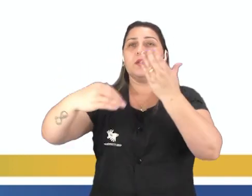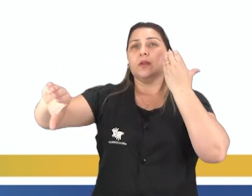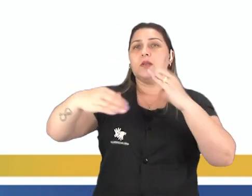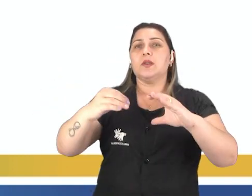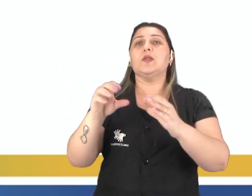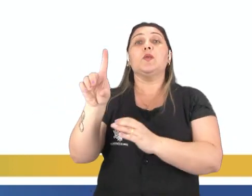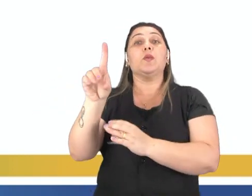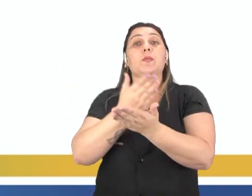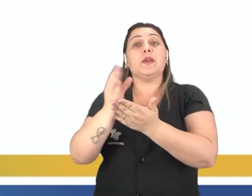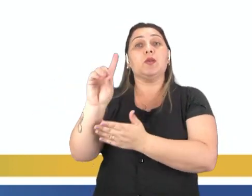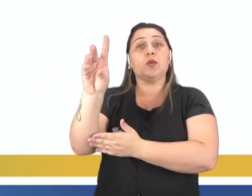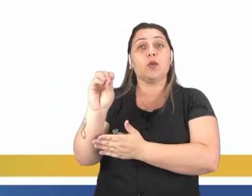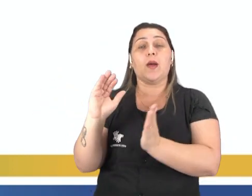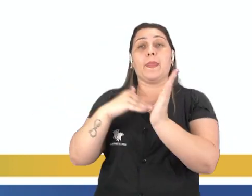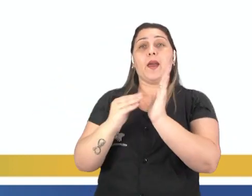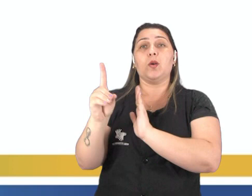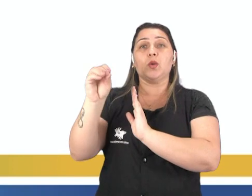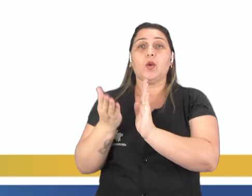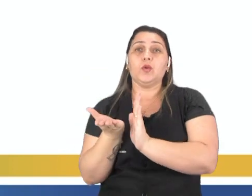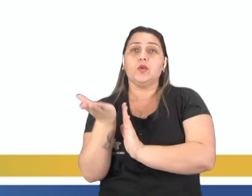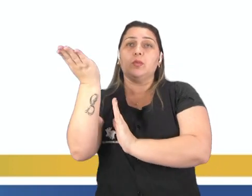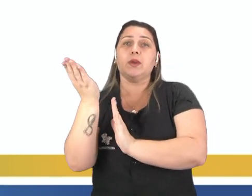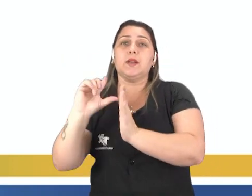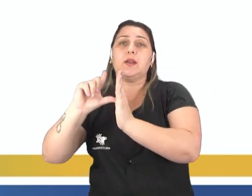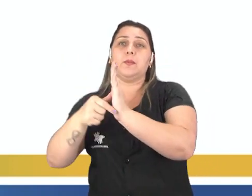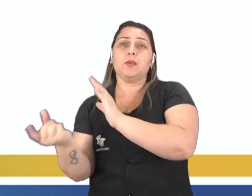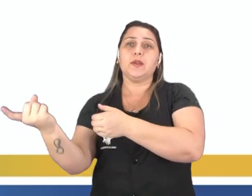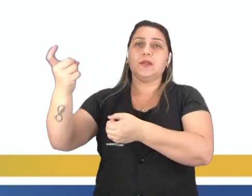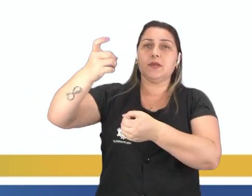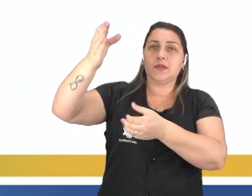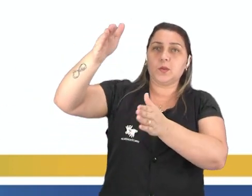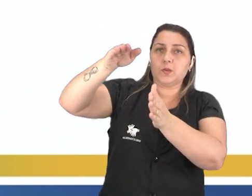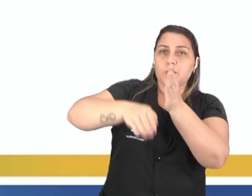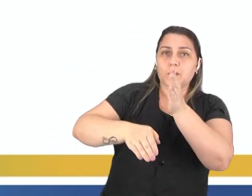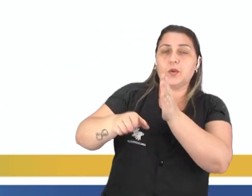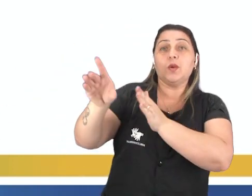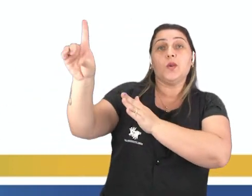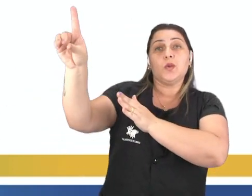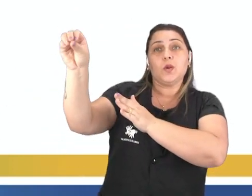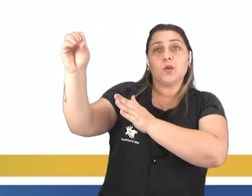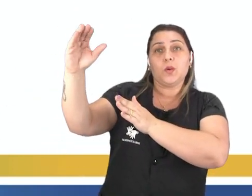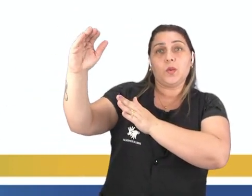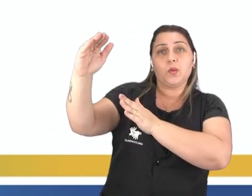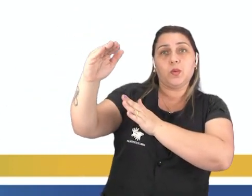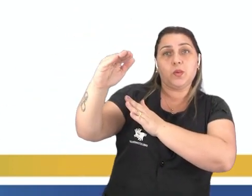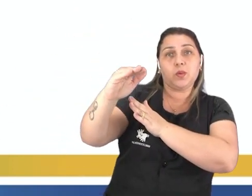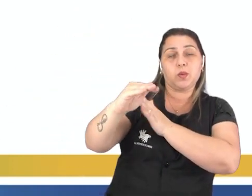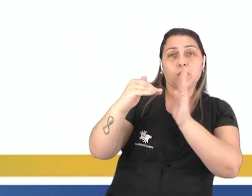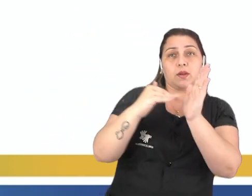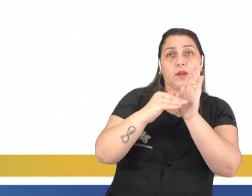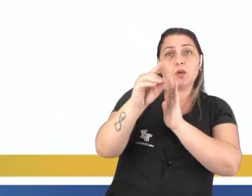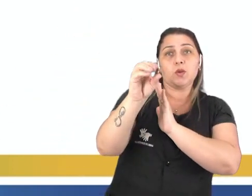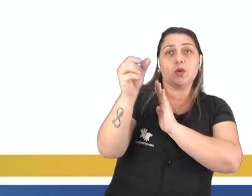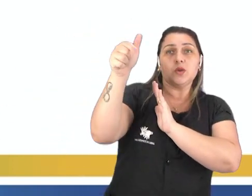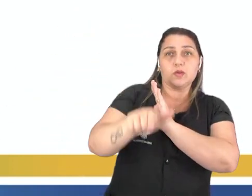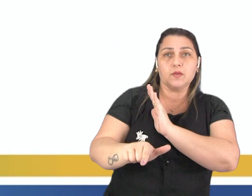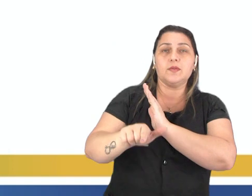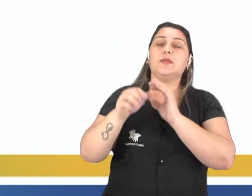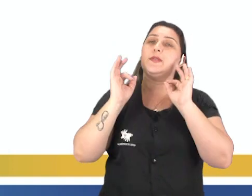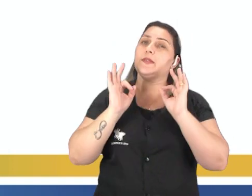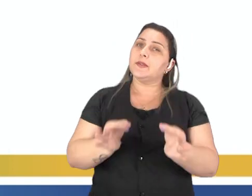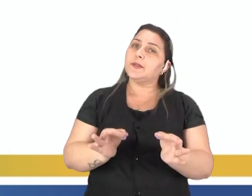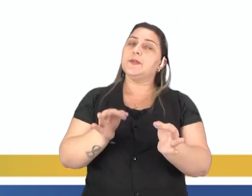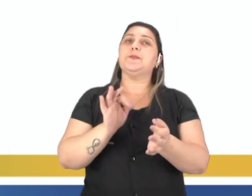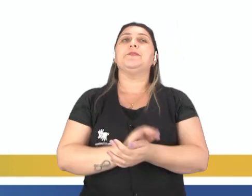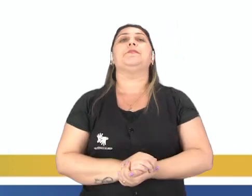do Dó até o Dó, subindo e depois descendo. Do Dó até o Dó novamente. Tá